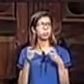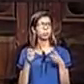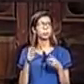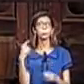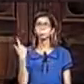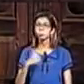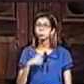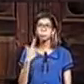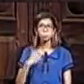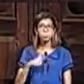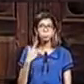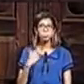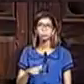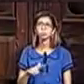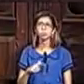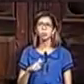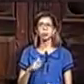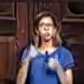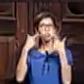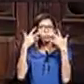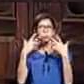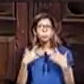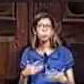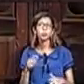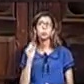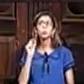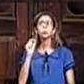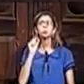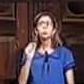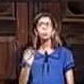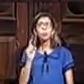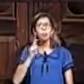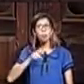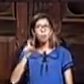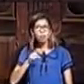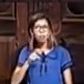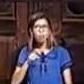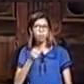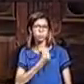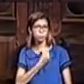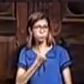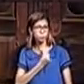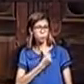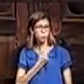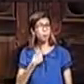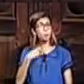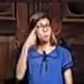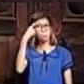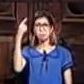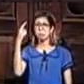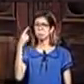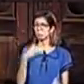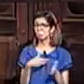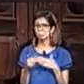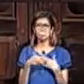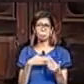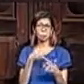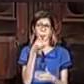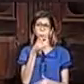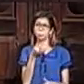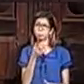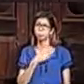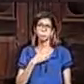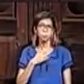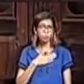a devida explicação do que eles representam, eu penso o que eu quiser. Esses